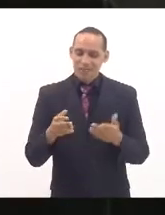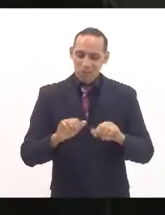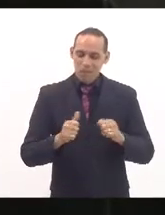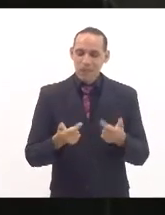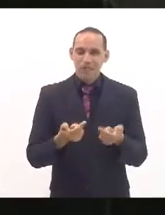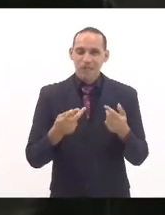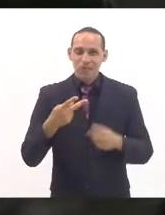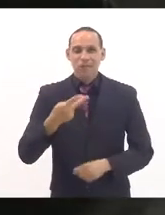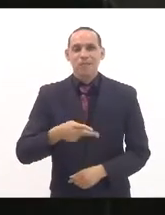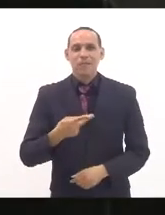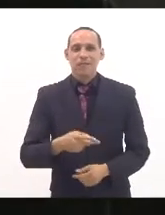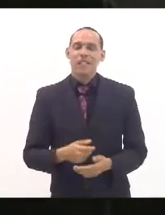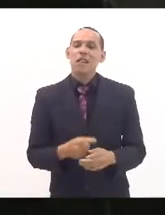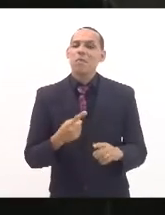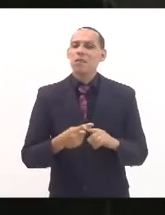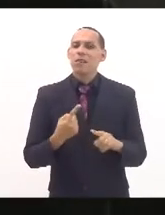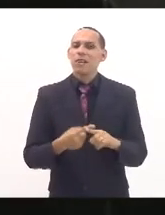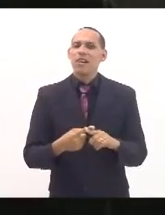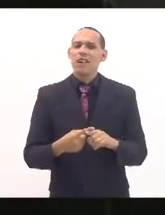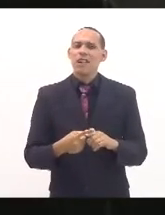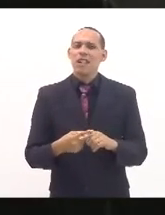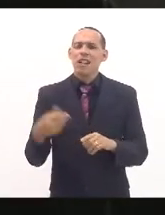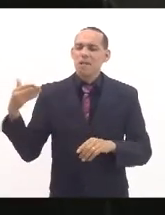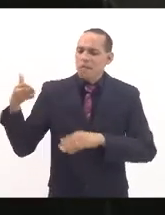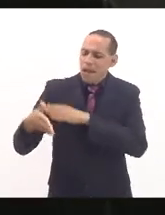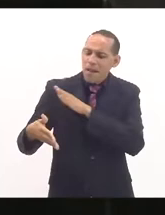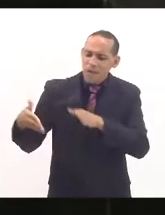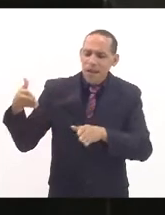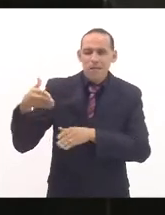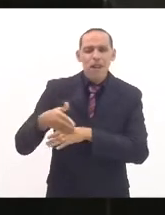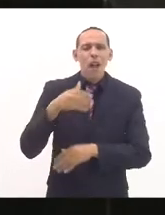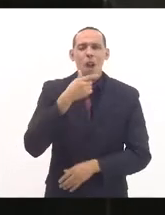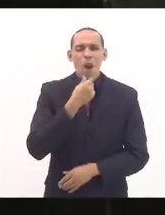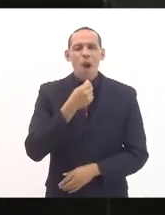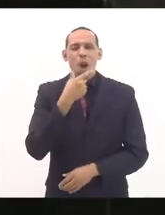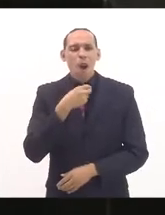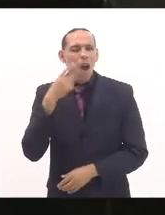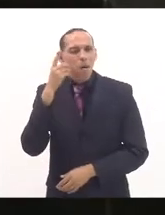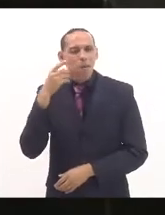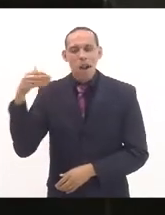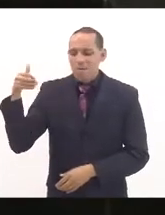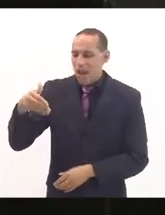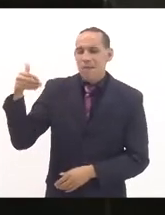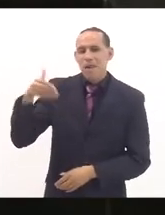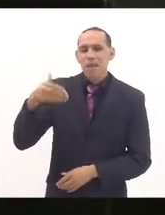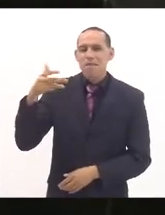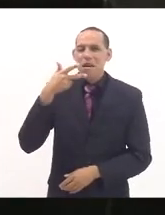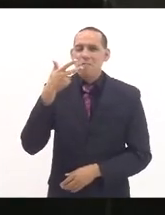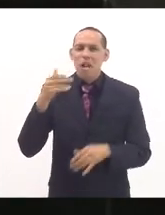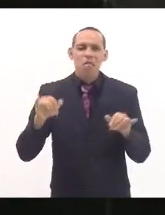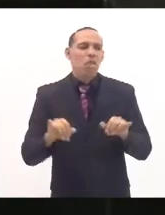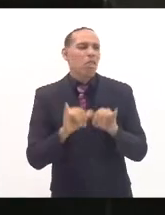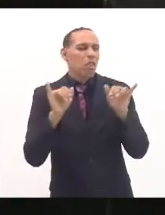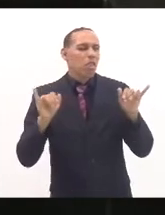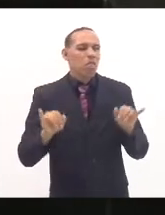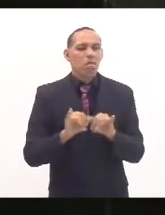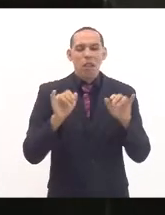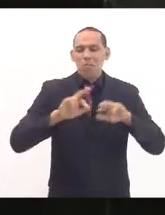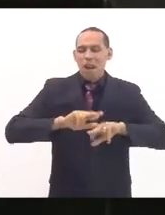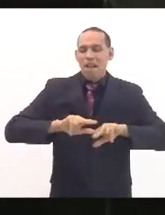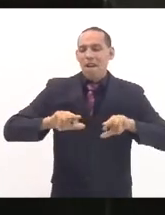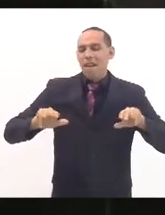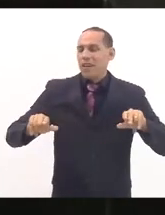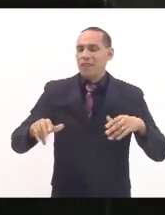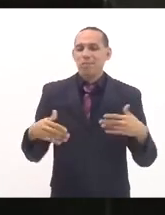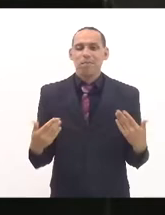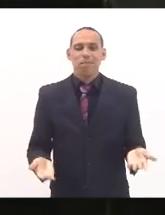casa. Porque já vieram tantos homens deputados aqui falar tanta besteira